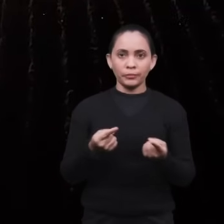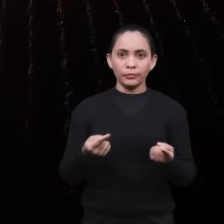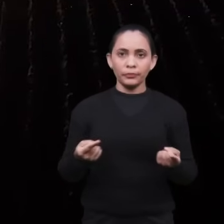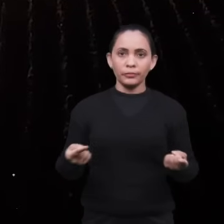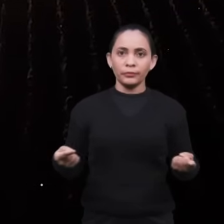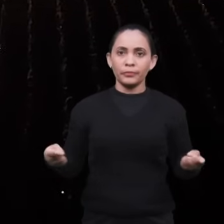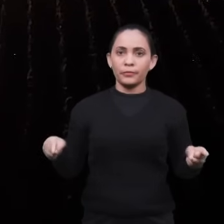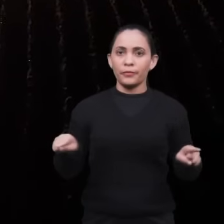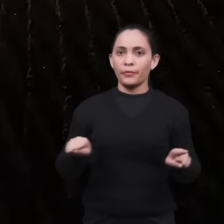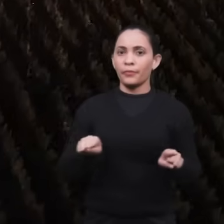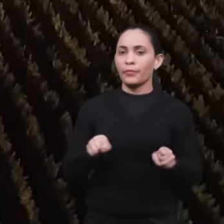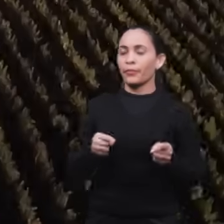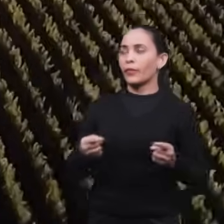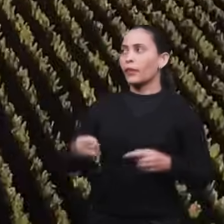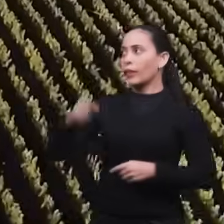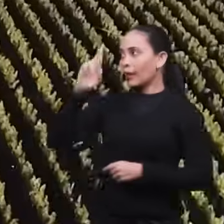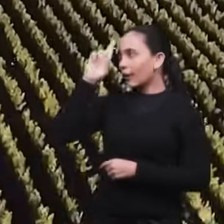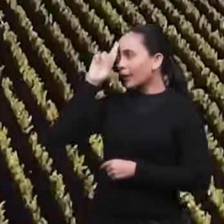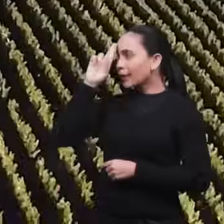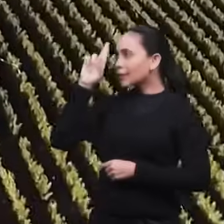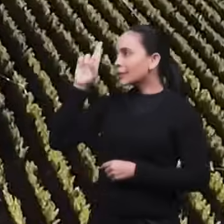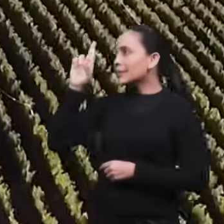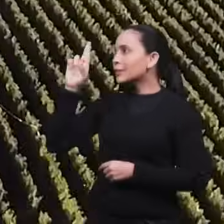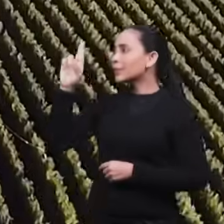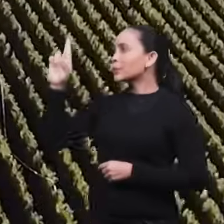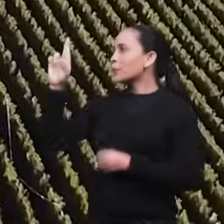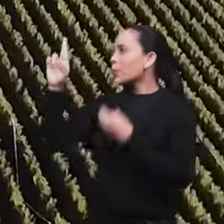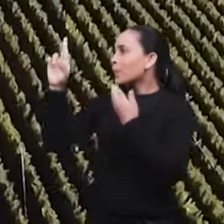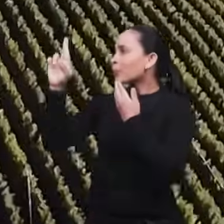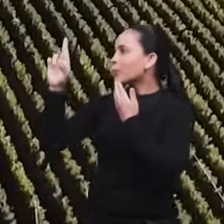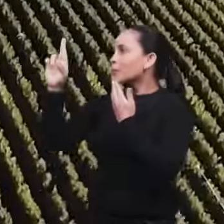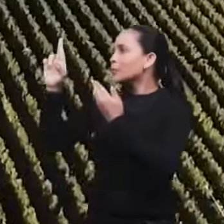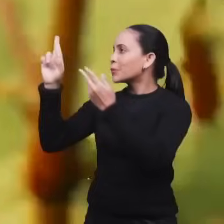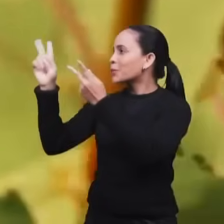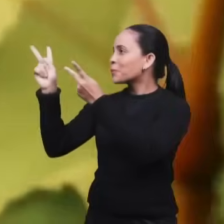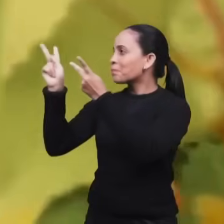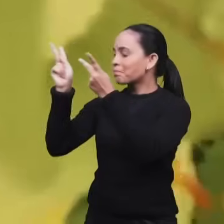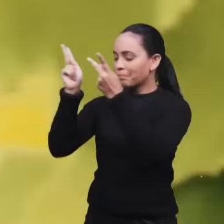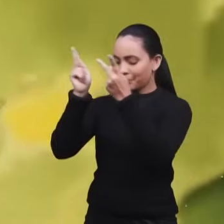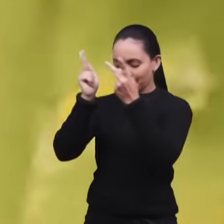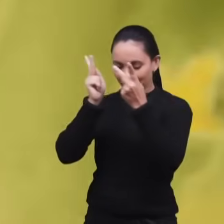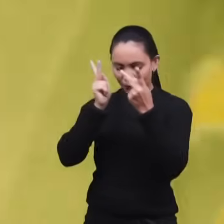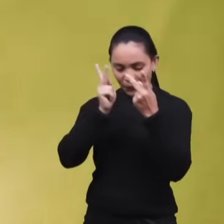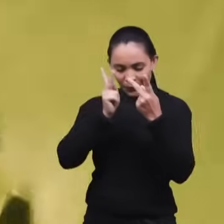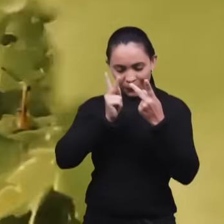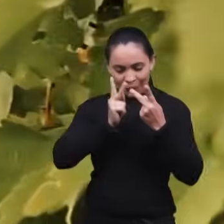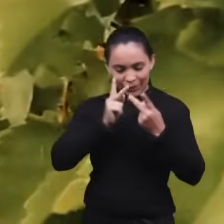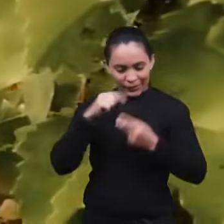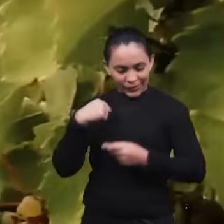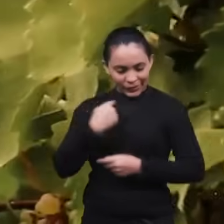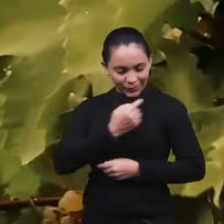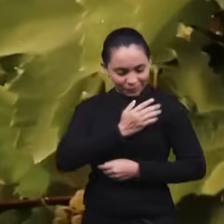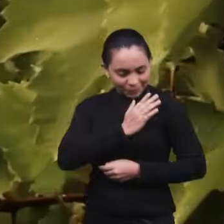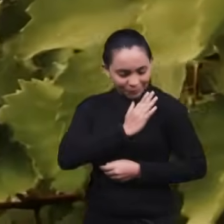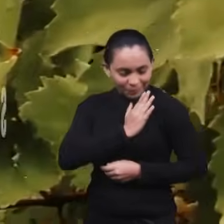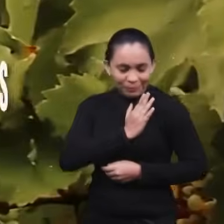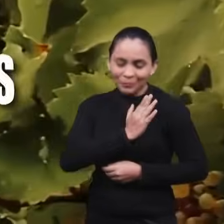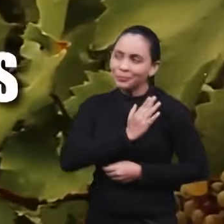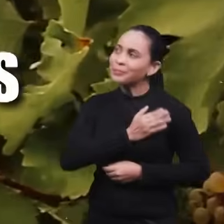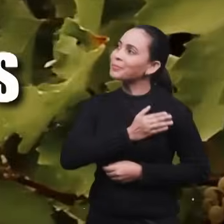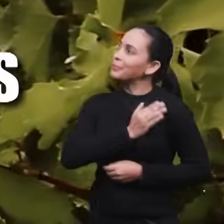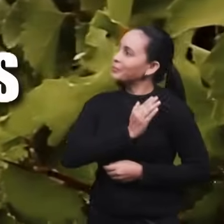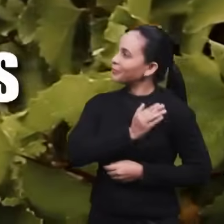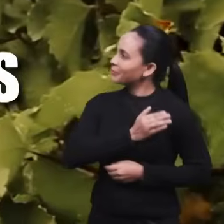Vem, Senhor, visita tua vinha, que